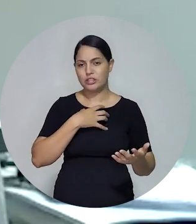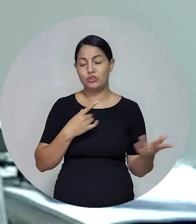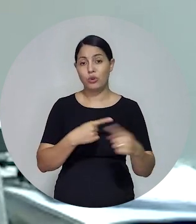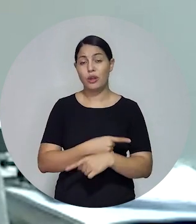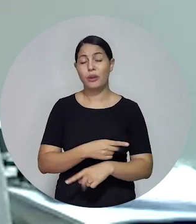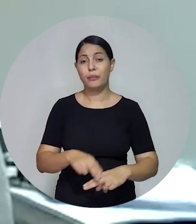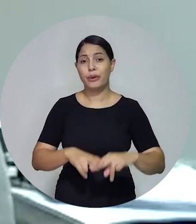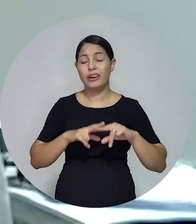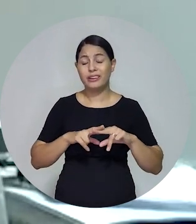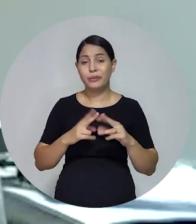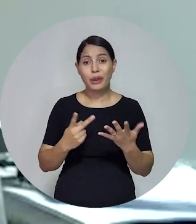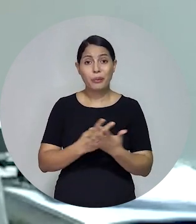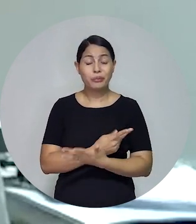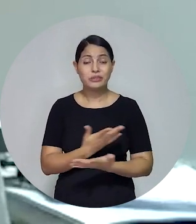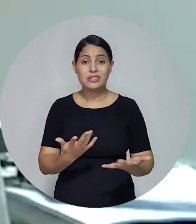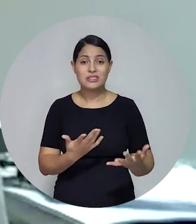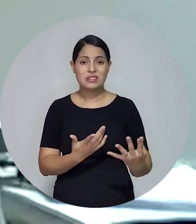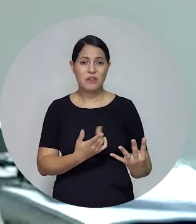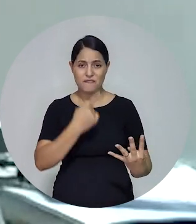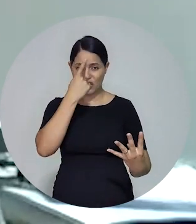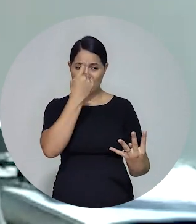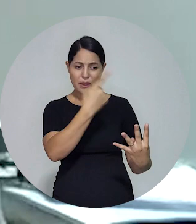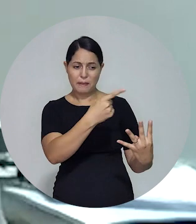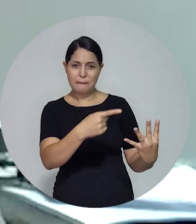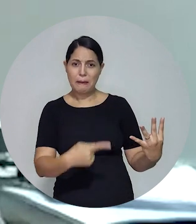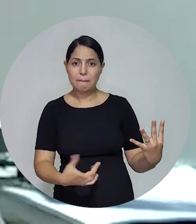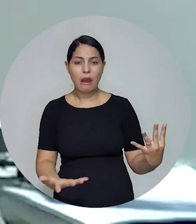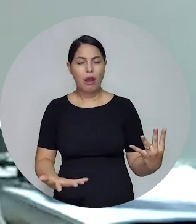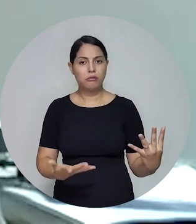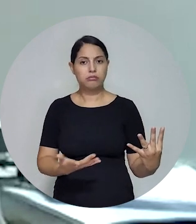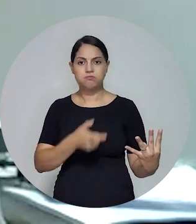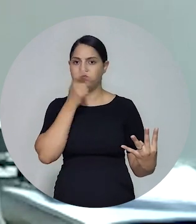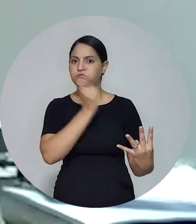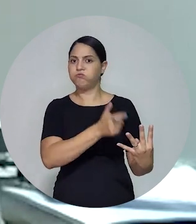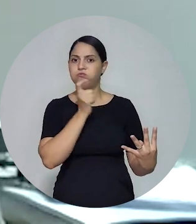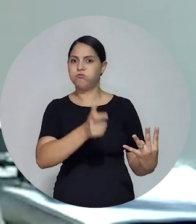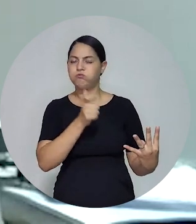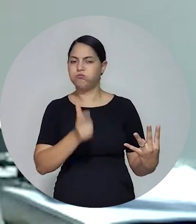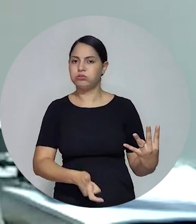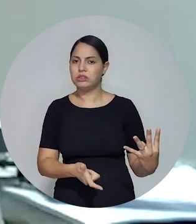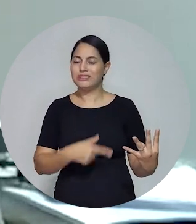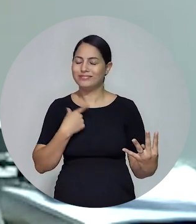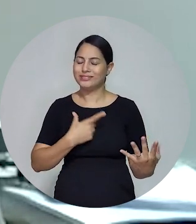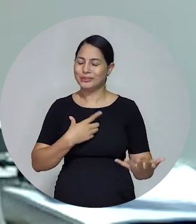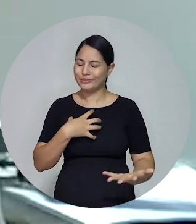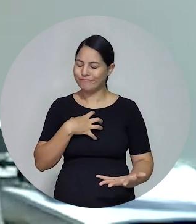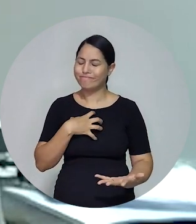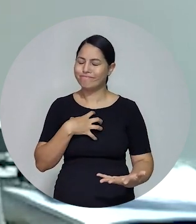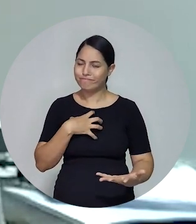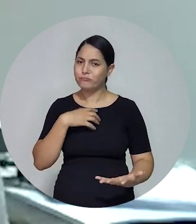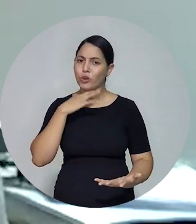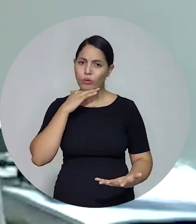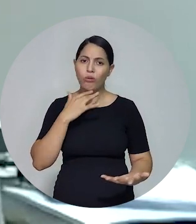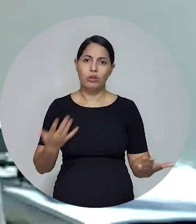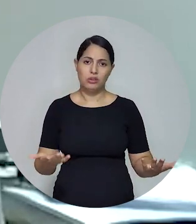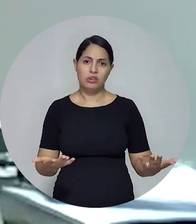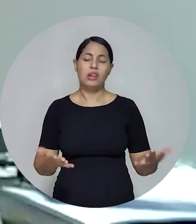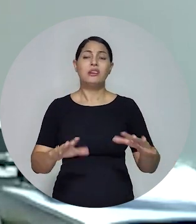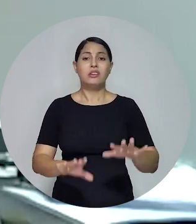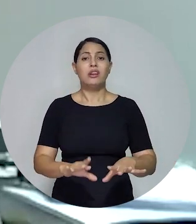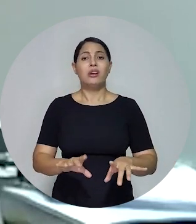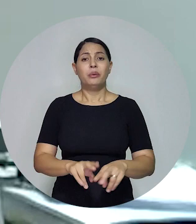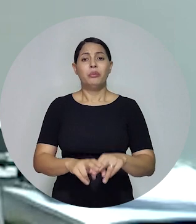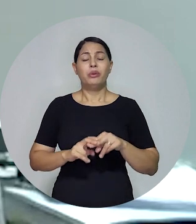para ocorrer um ato de desagravo, pressupõe e invariavelmente existiu uma agressão,